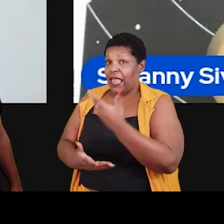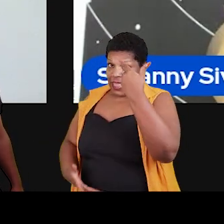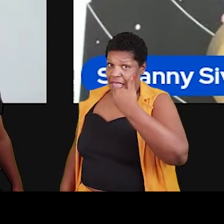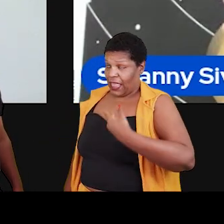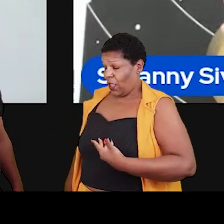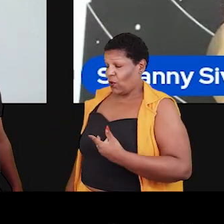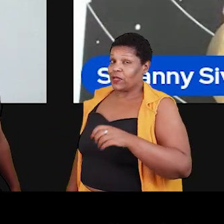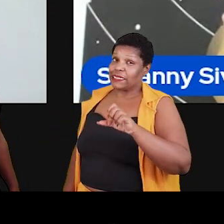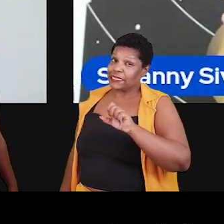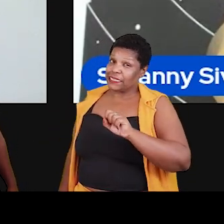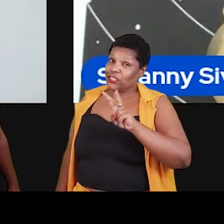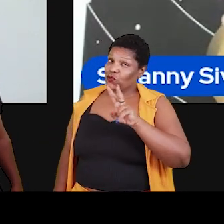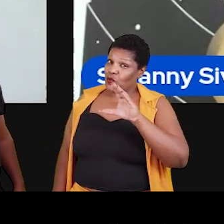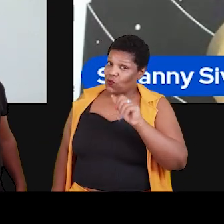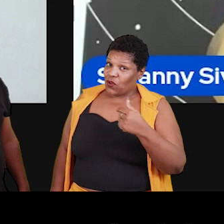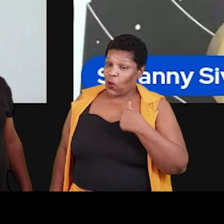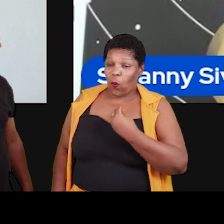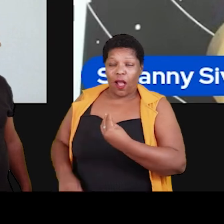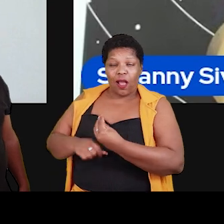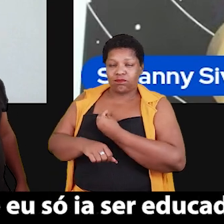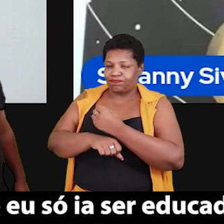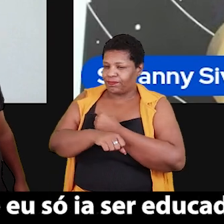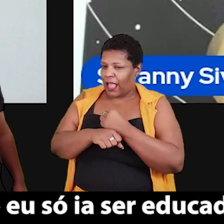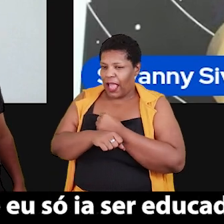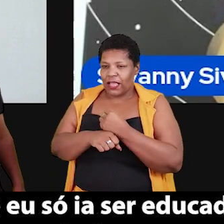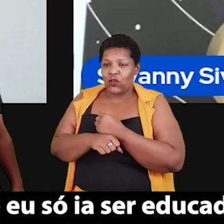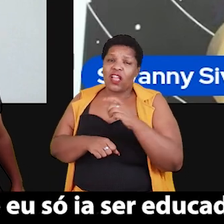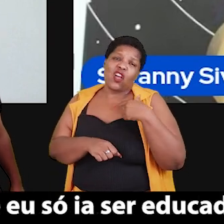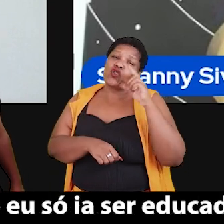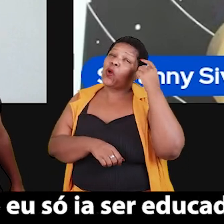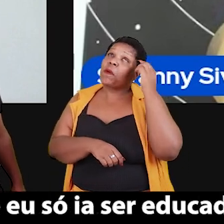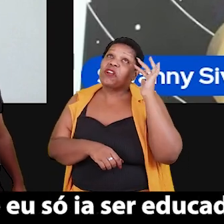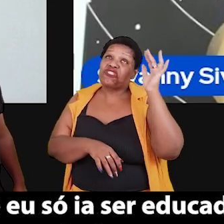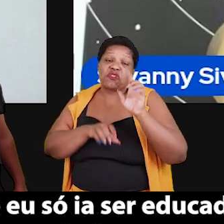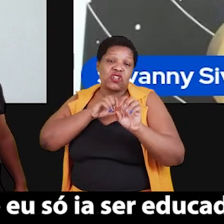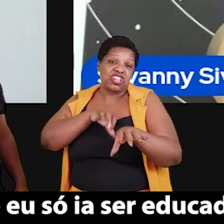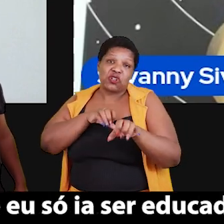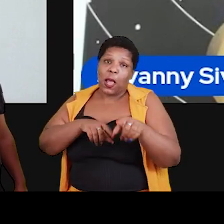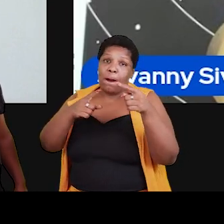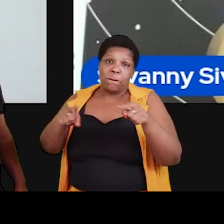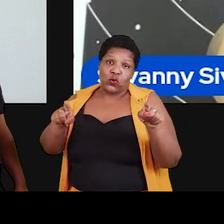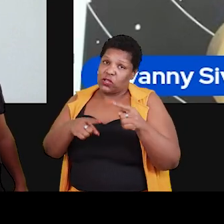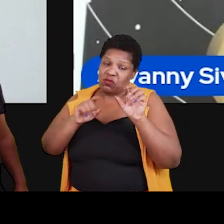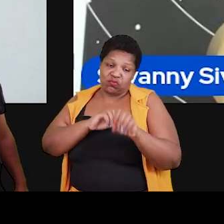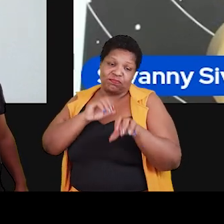Sivuca, durante muitos anos da minha vida, eu achei que eu só ia ser educadora musical.